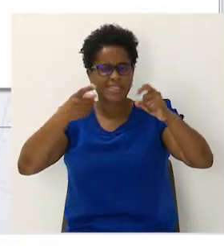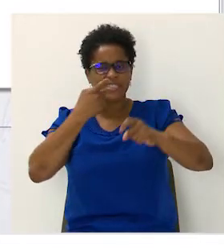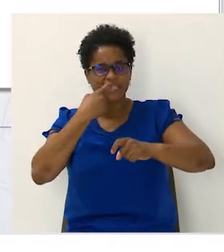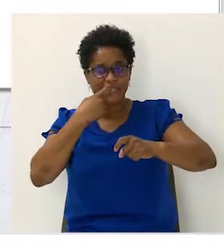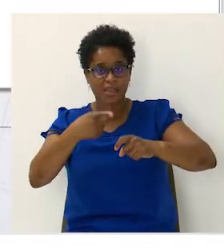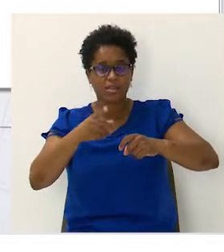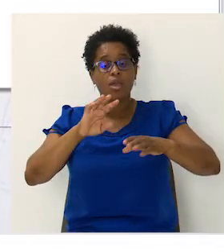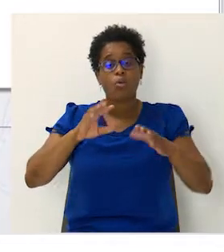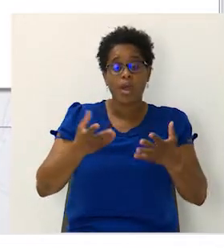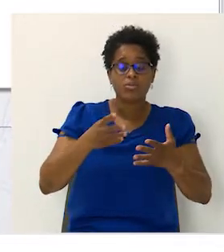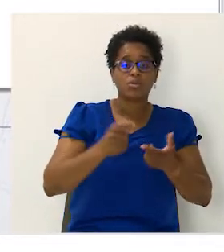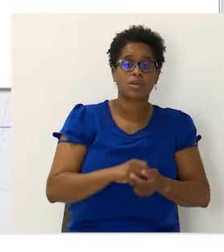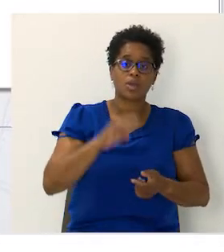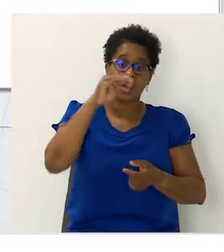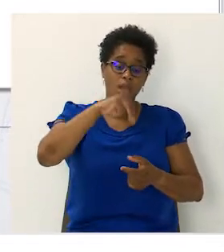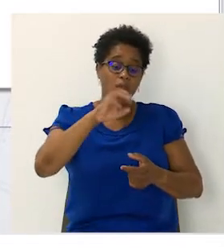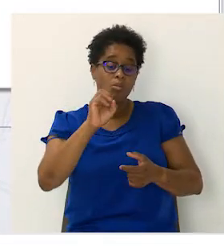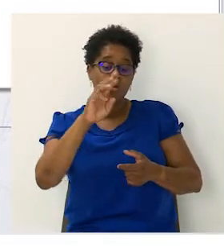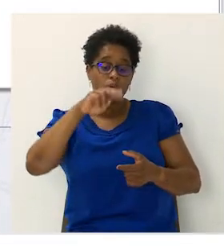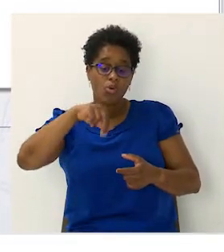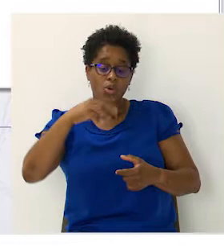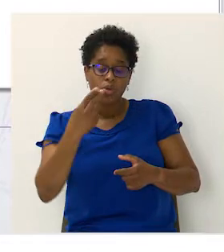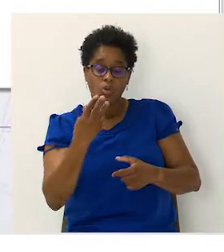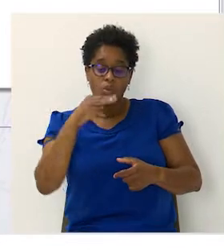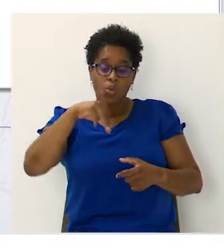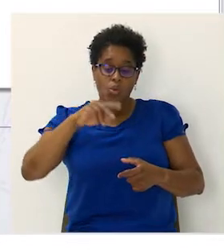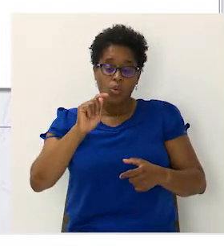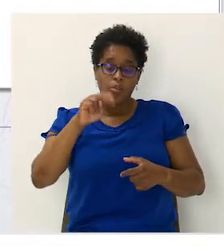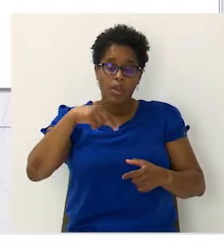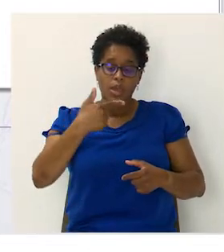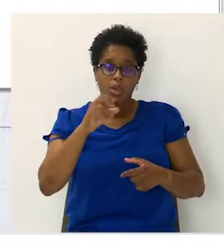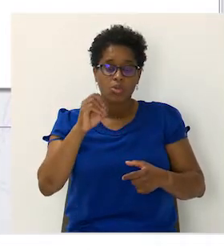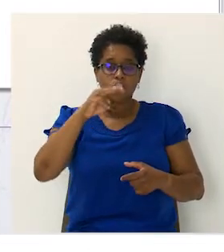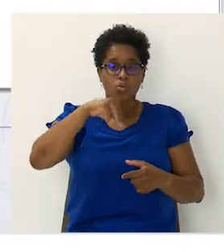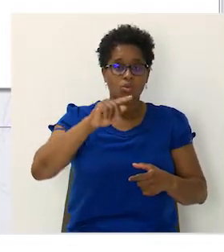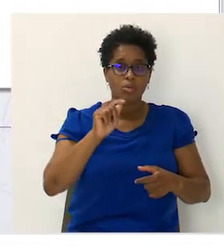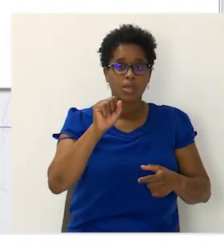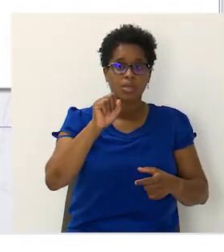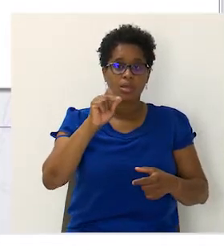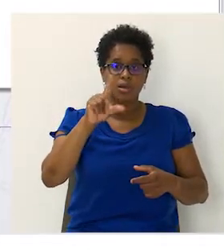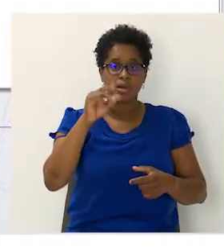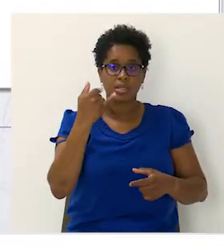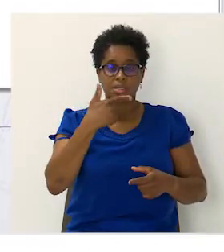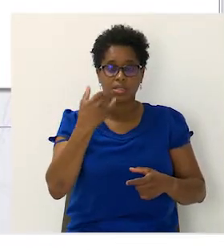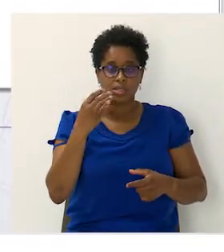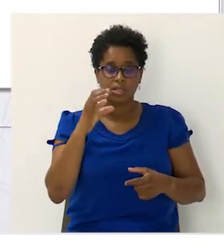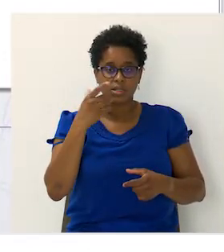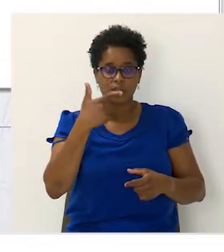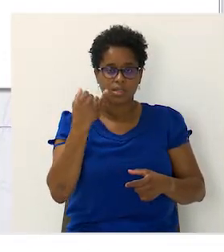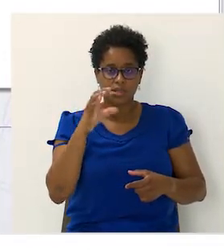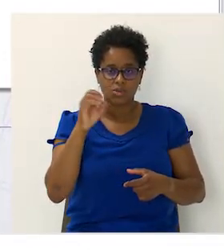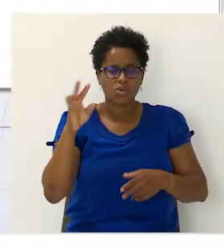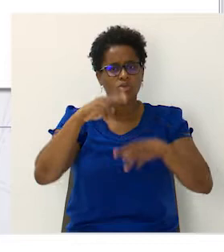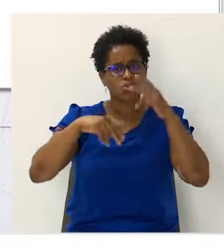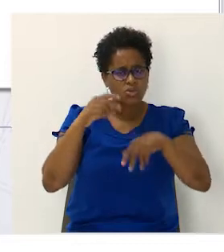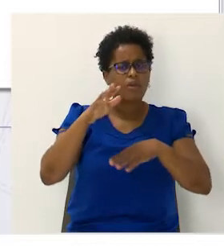enquanto que monumentos megalíticos são construções formadas com grandes